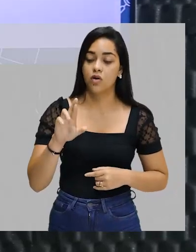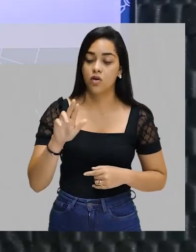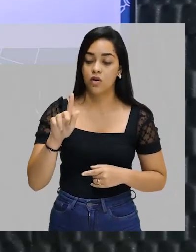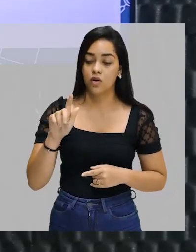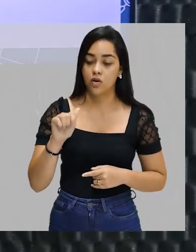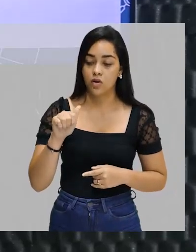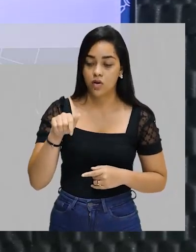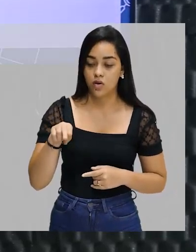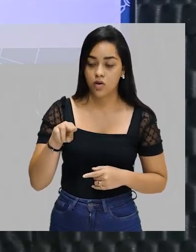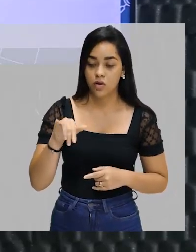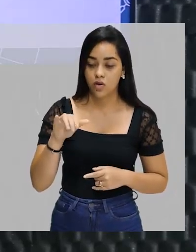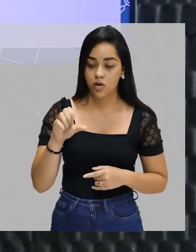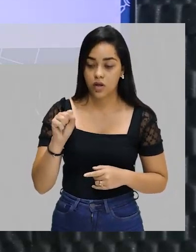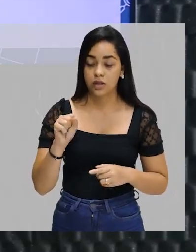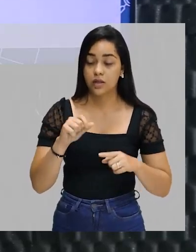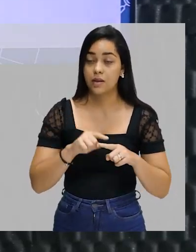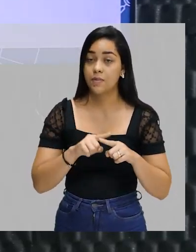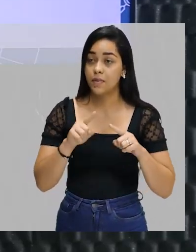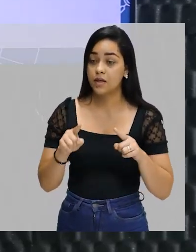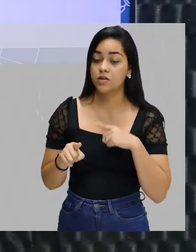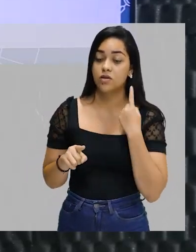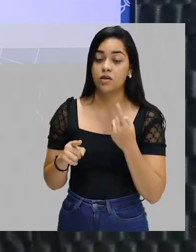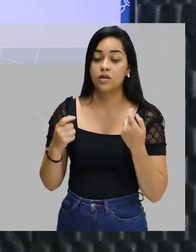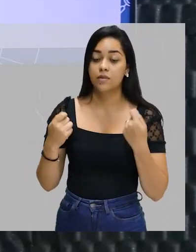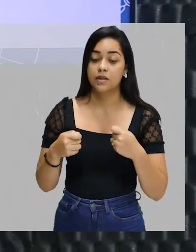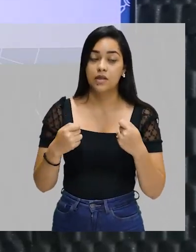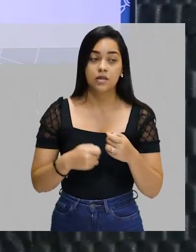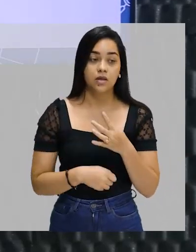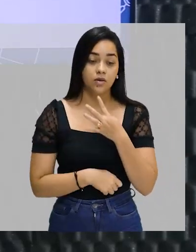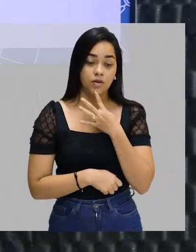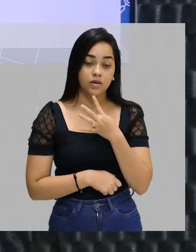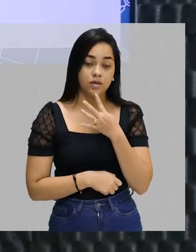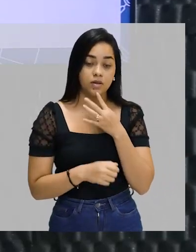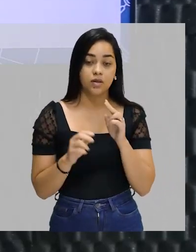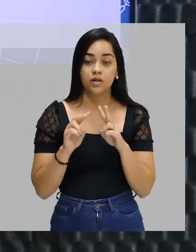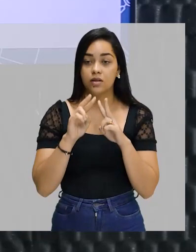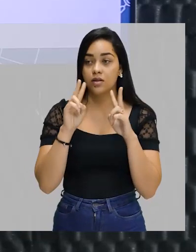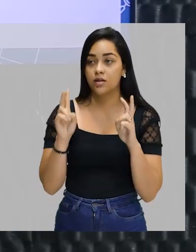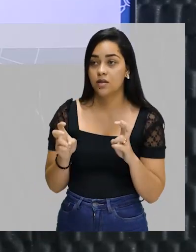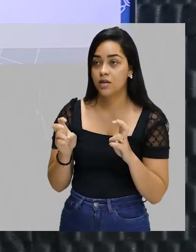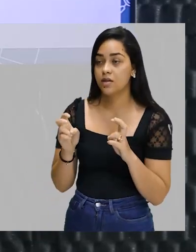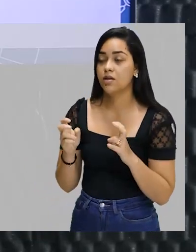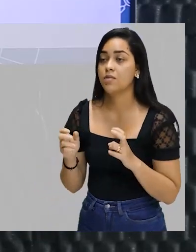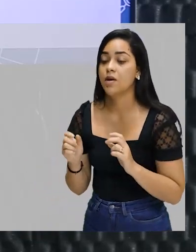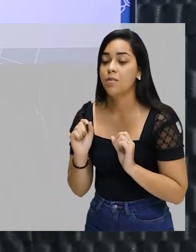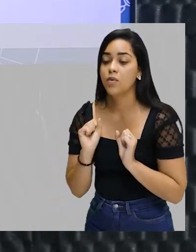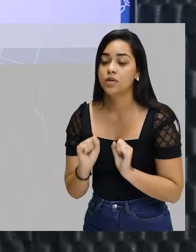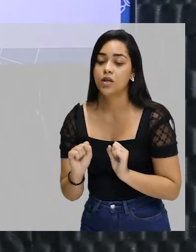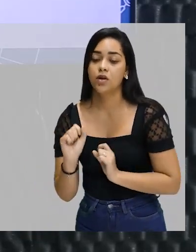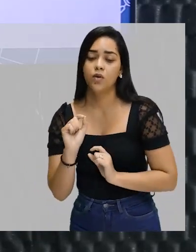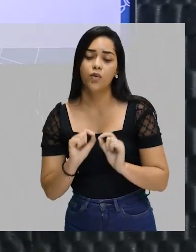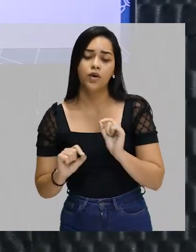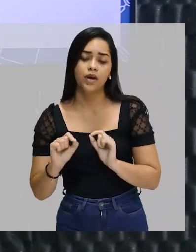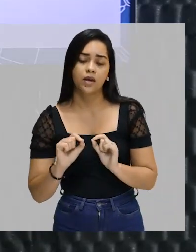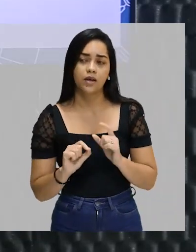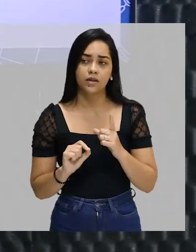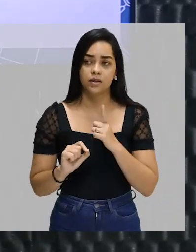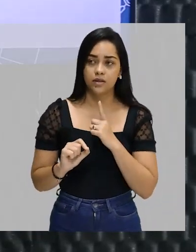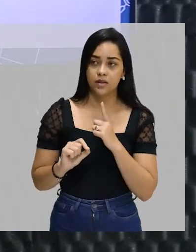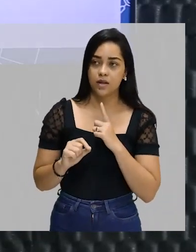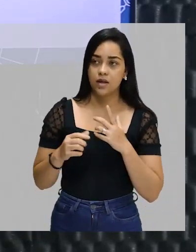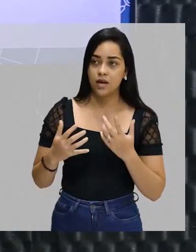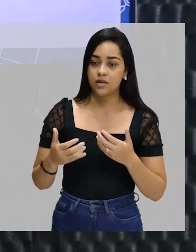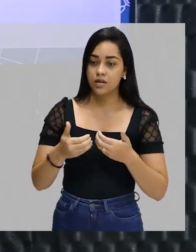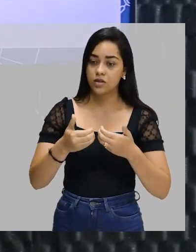orgânicas, certo? Só que a gente precisa conhecer um pouco mais sobre essas funções para depois a gente fazer